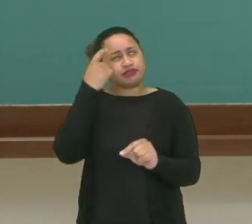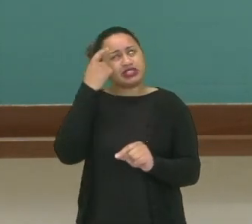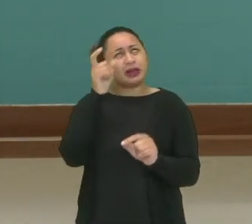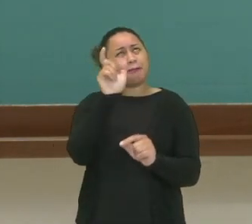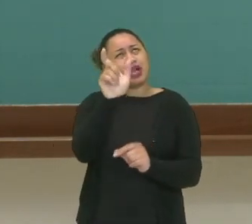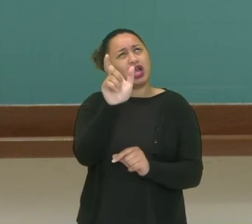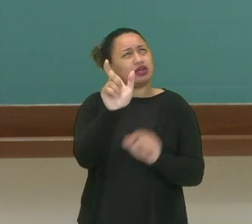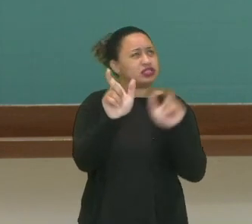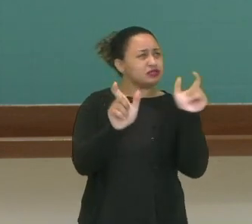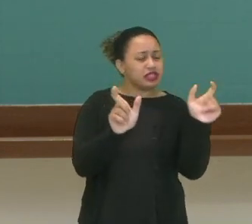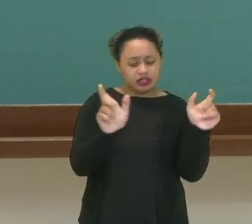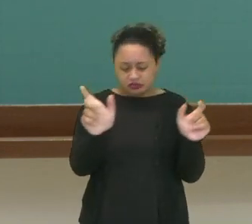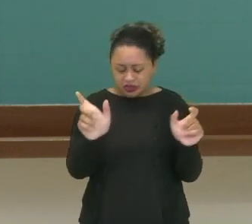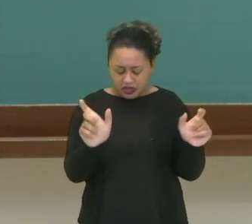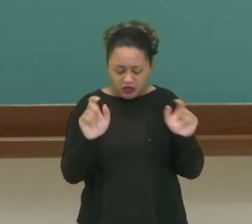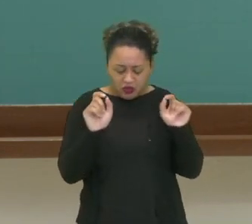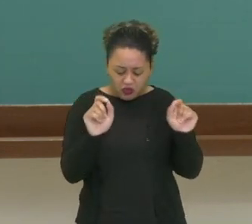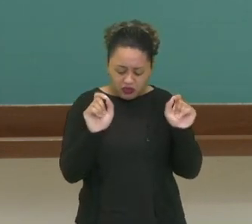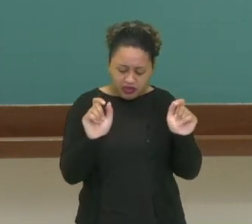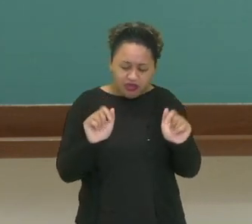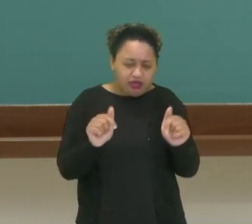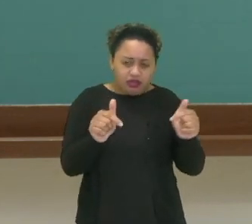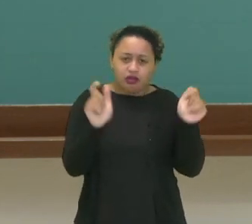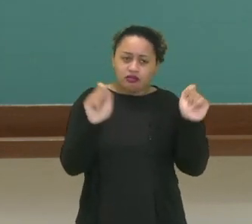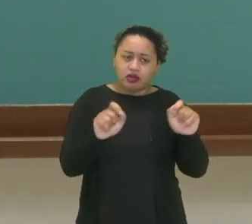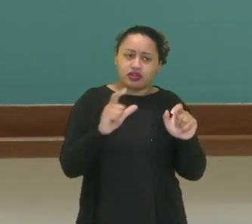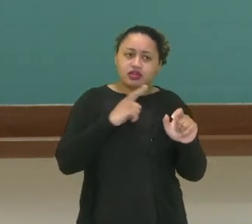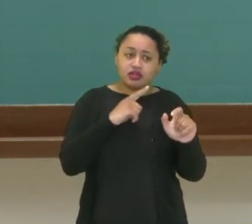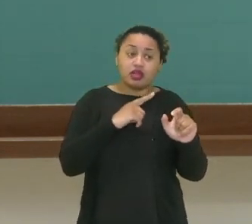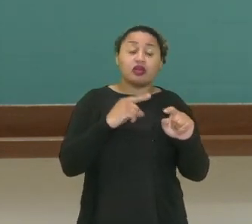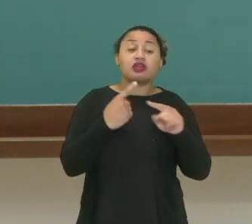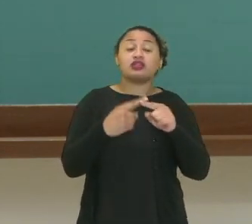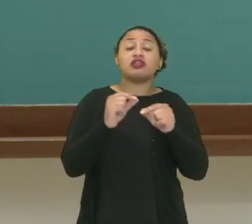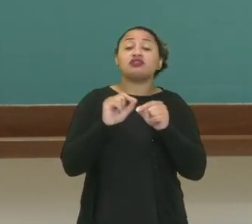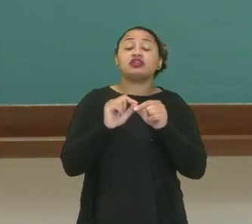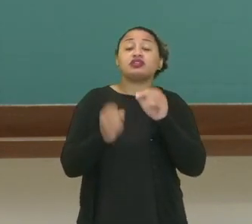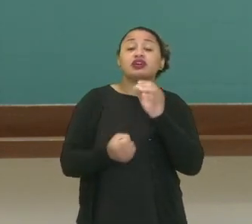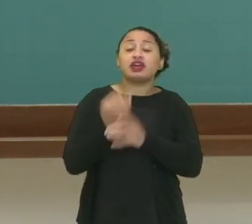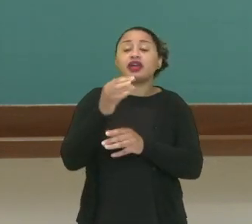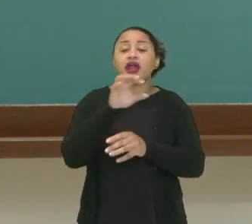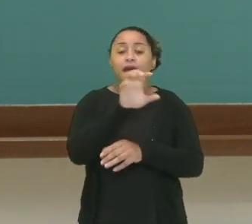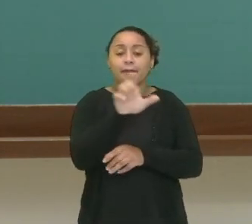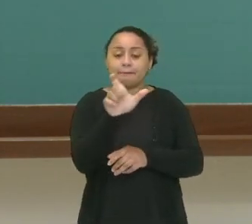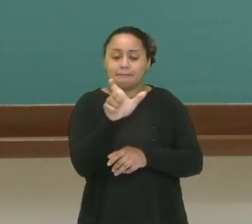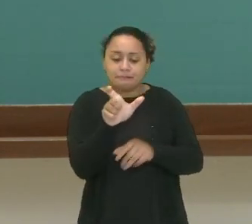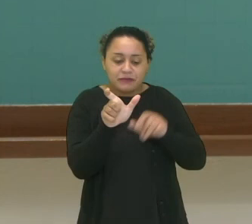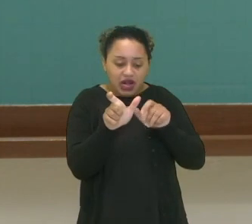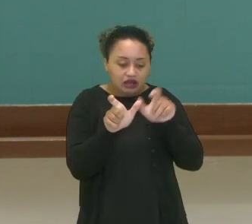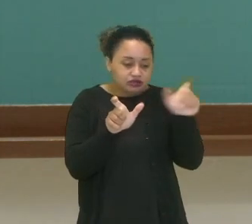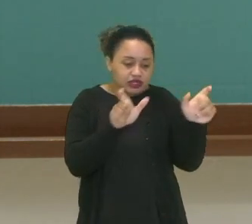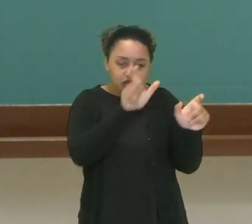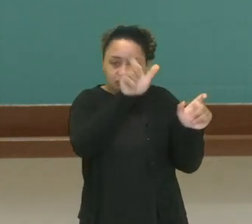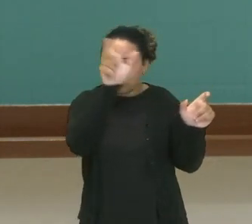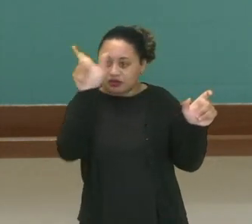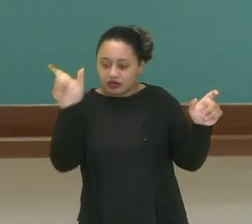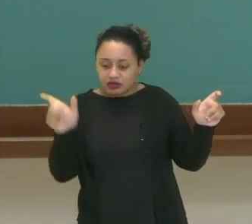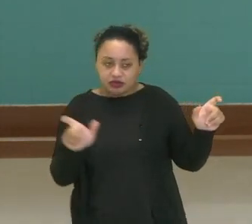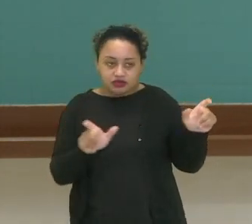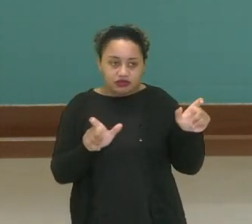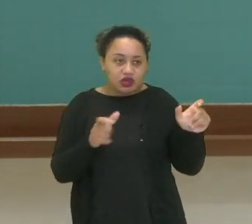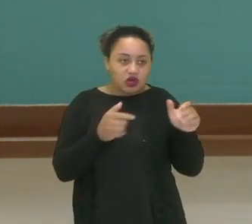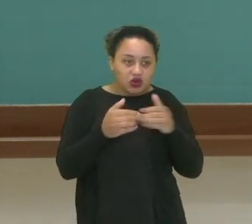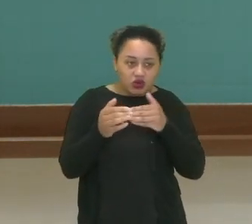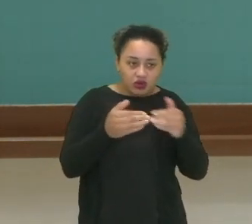palavras para você fazer o quê? Criar uma nuvem de palavras, mas qualquer nuvem não. A prof pediu,